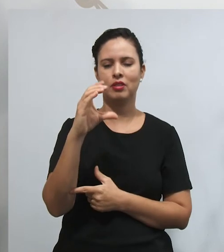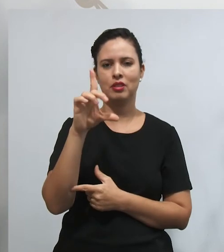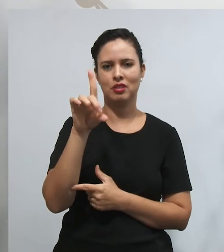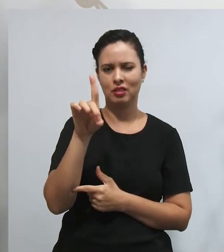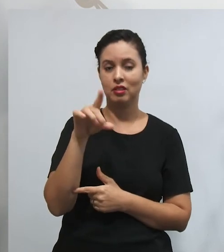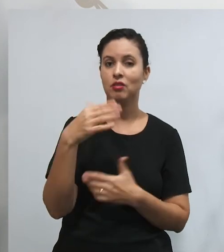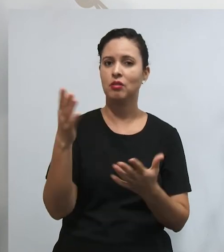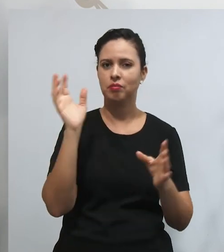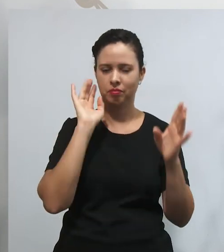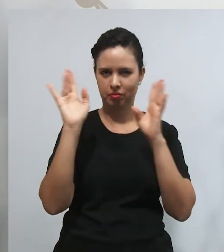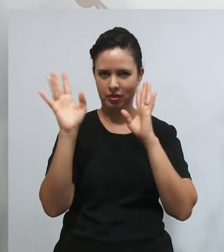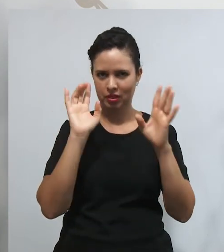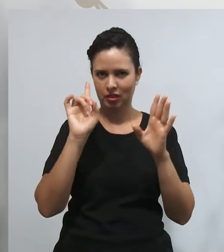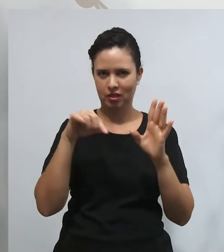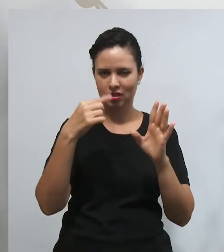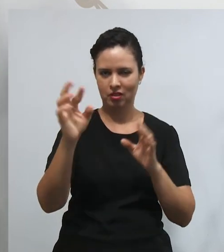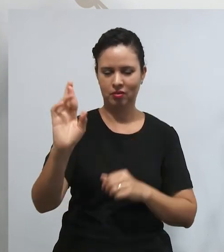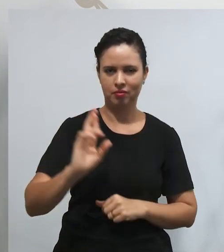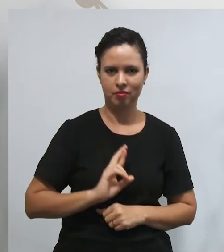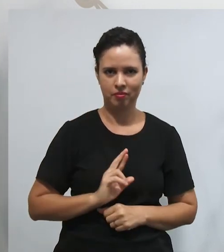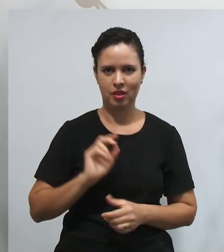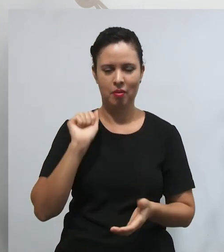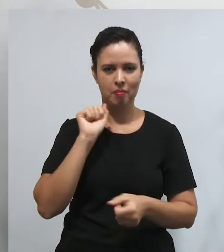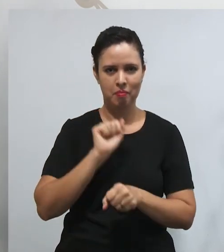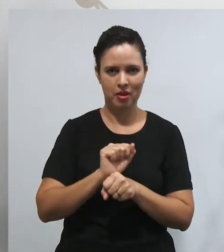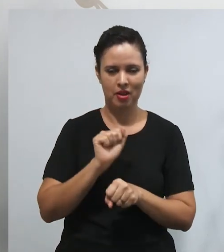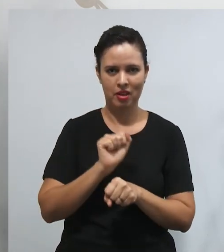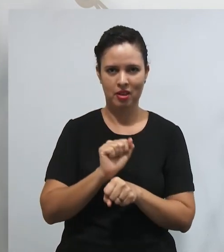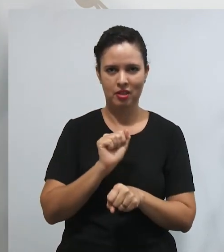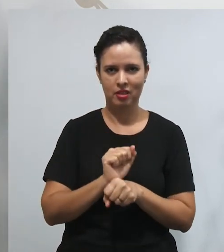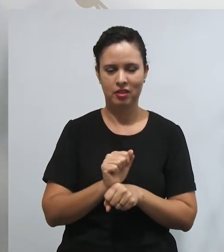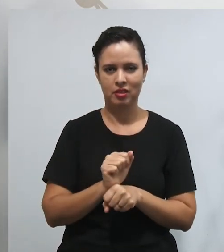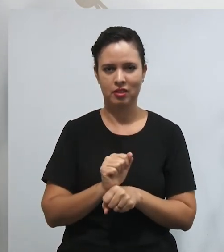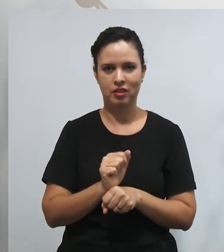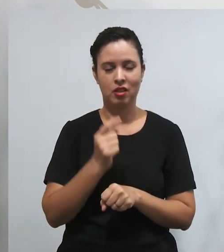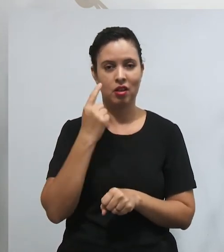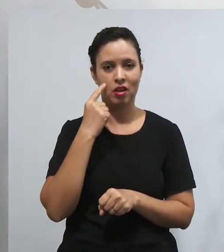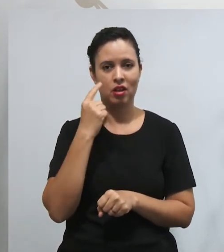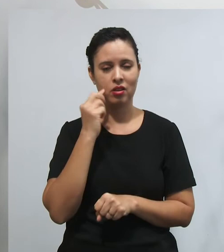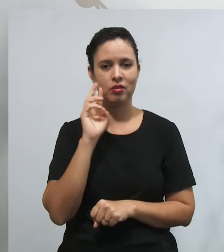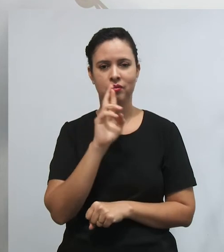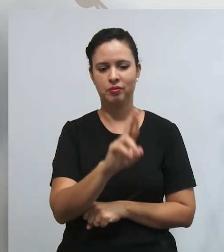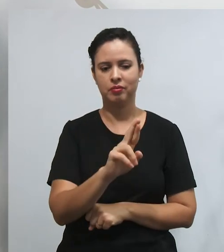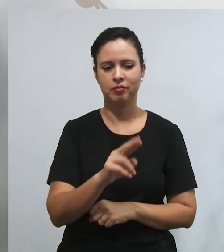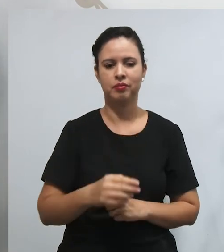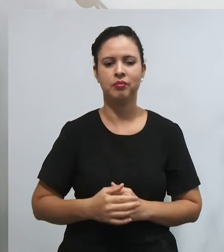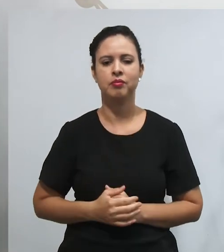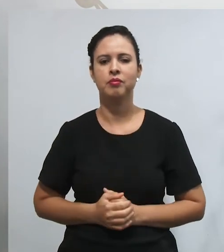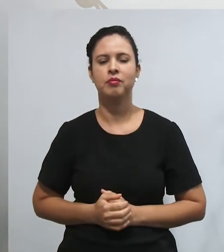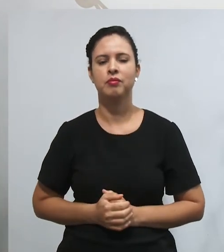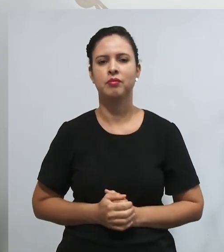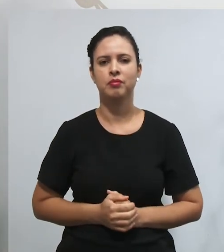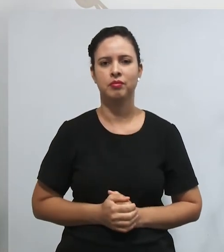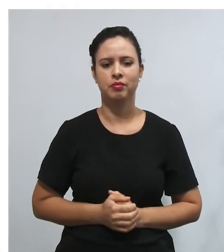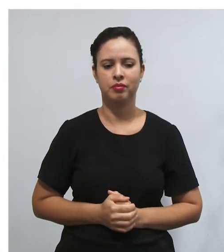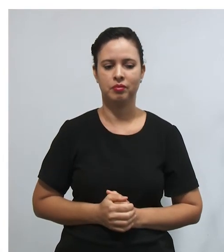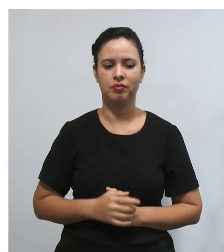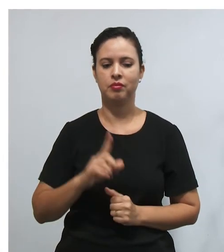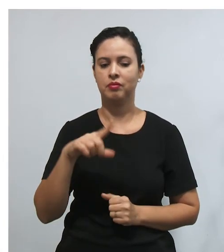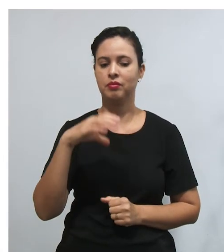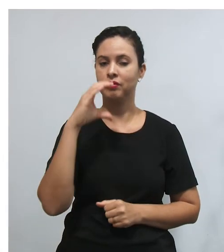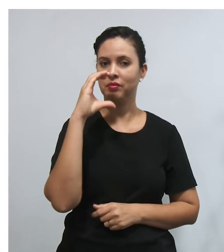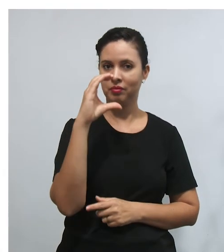D. Pensa aí um pouquinho, se quiser pausar o vídeo, que eu vou trazer a resposta agora para vocês, Então, alternativa